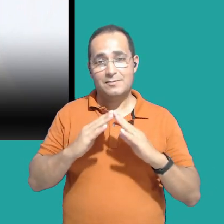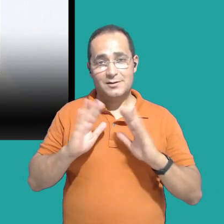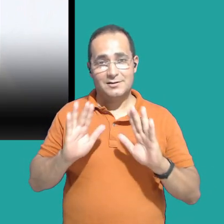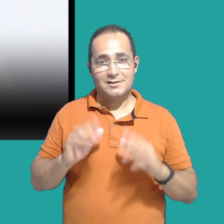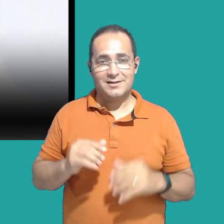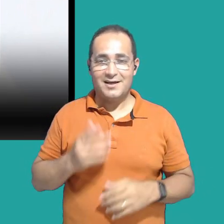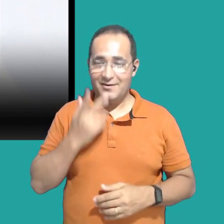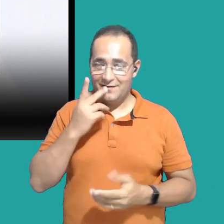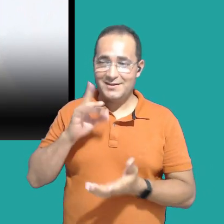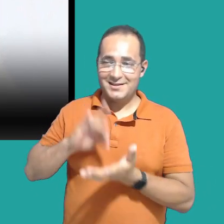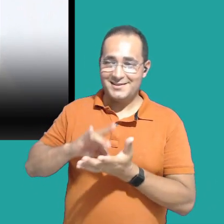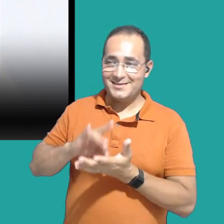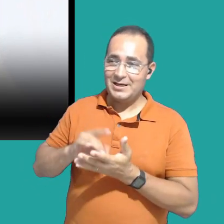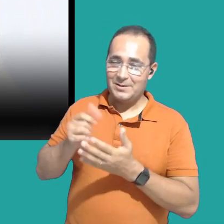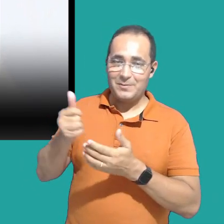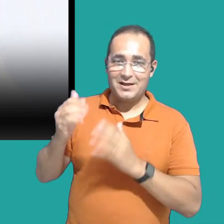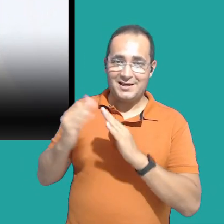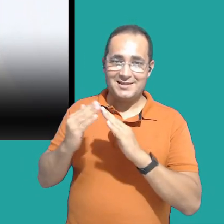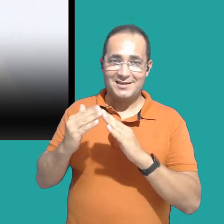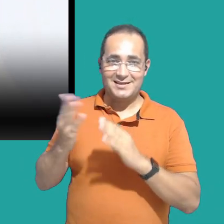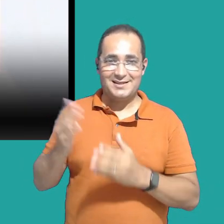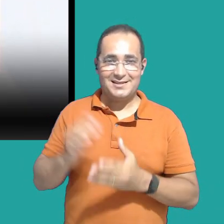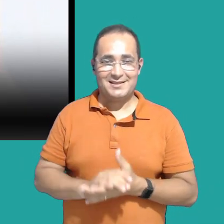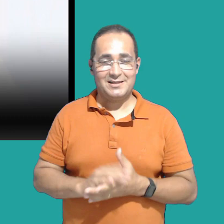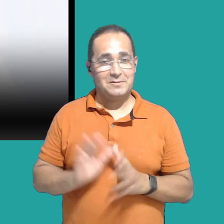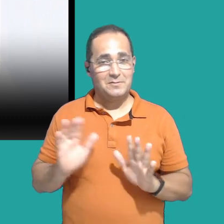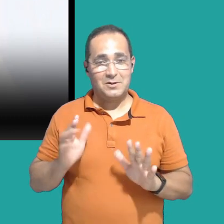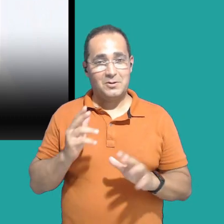no ambiente bem caseiro, né? É bem caseiro.